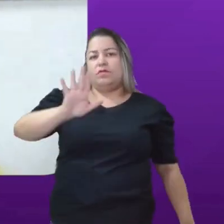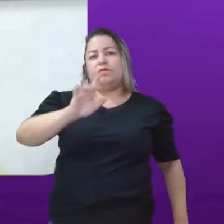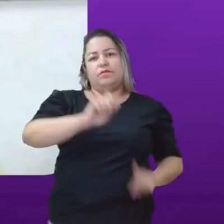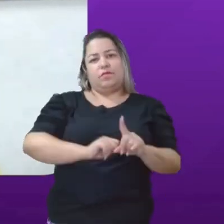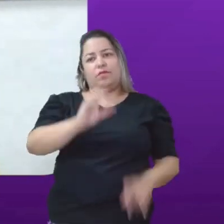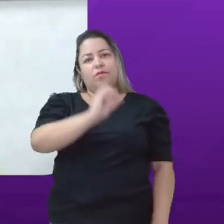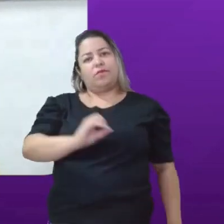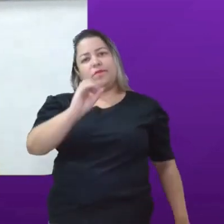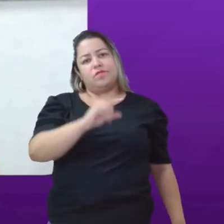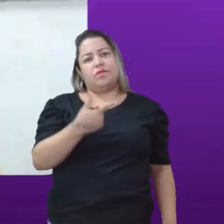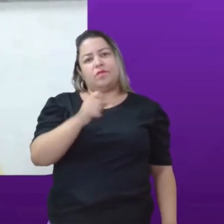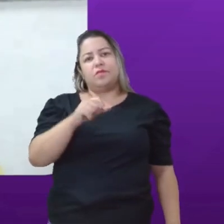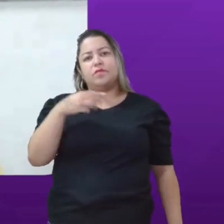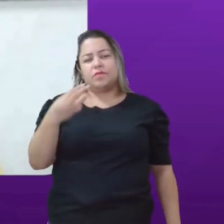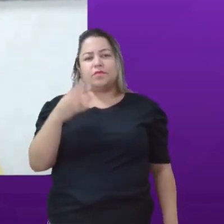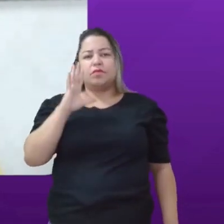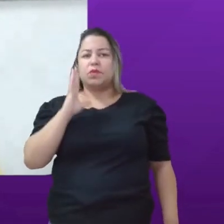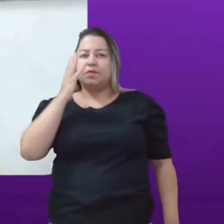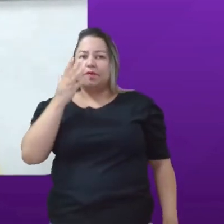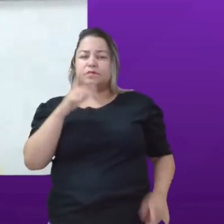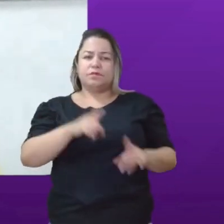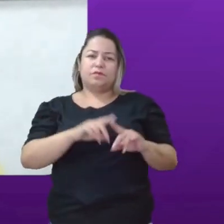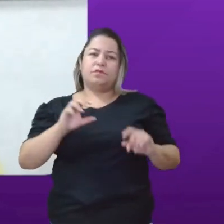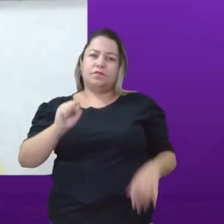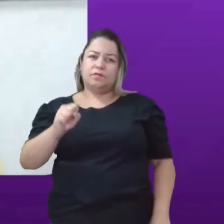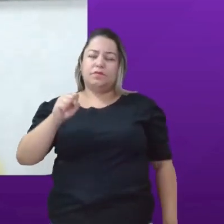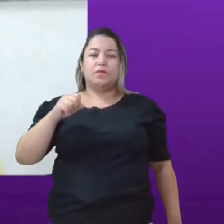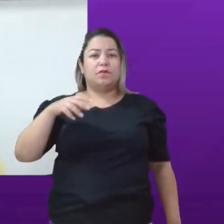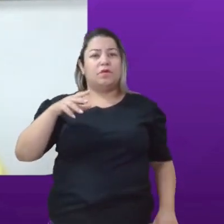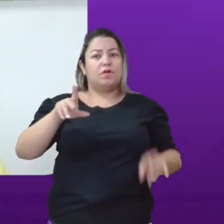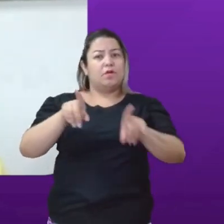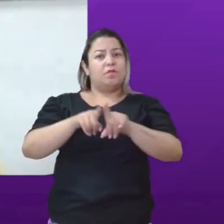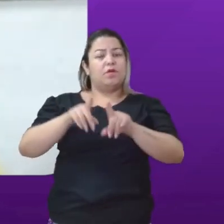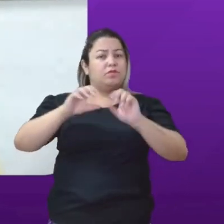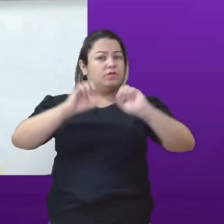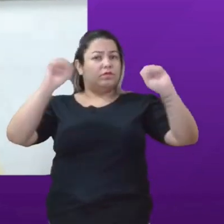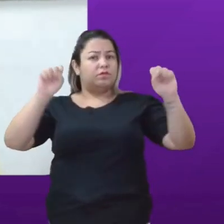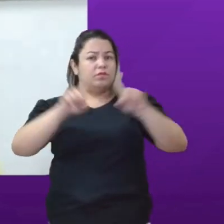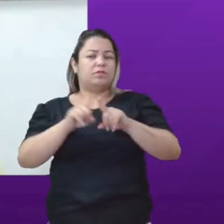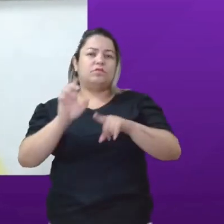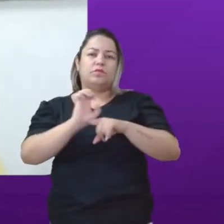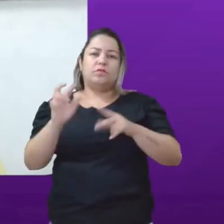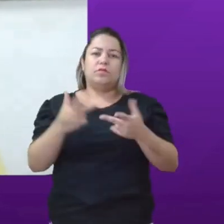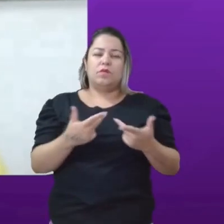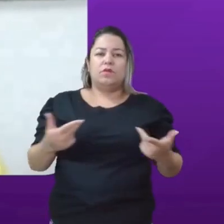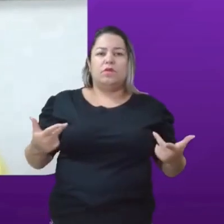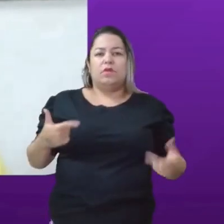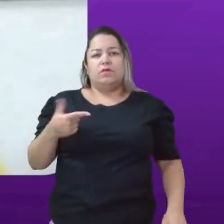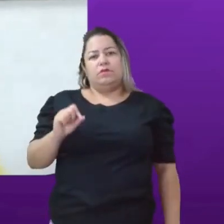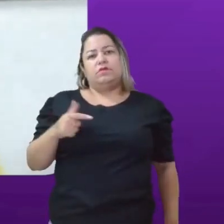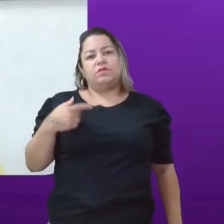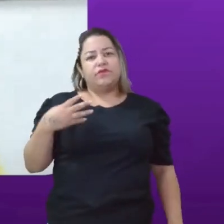de 2023, a decisão de mérito do Supremo Tribunal Federal reconhecendo esse estado de coisas, e